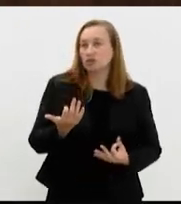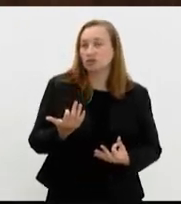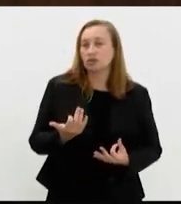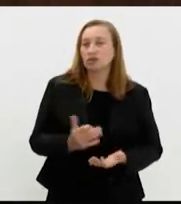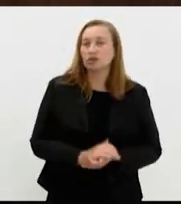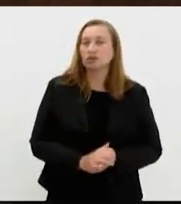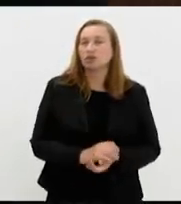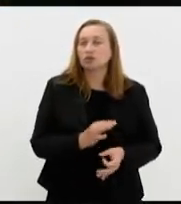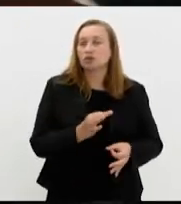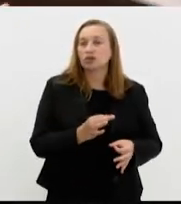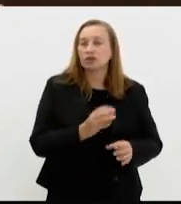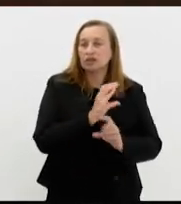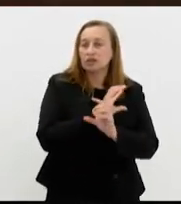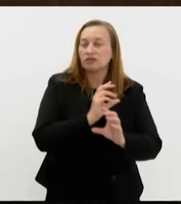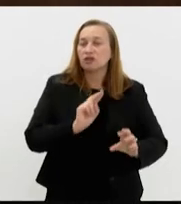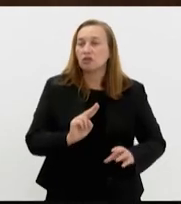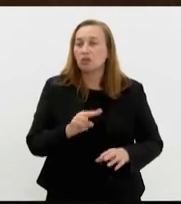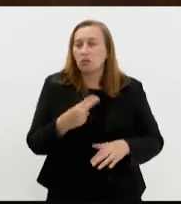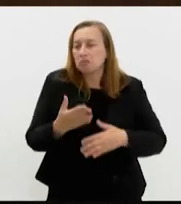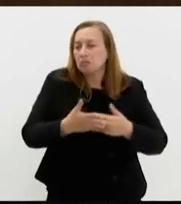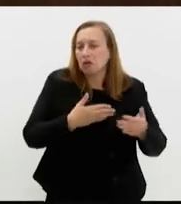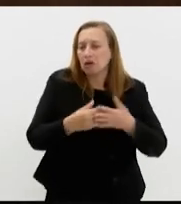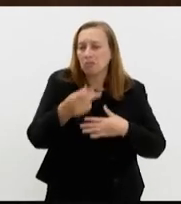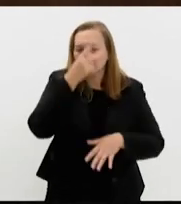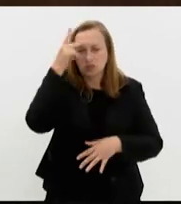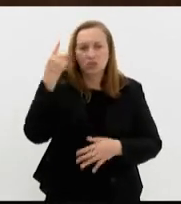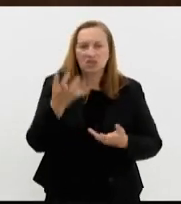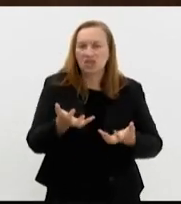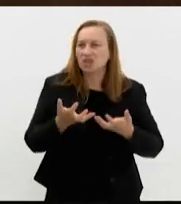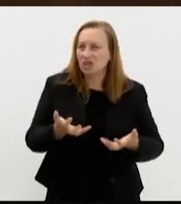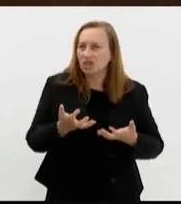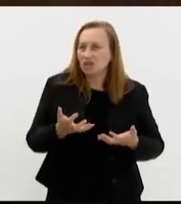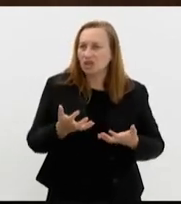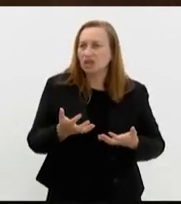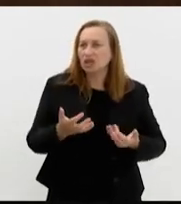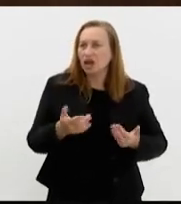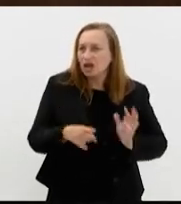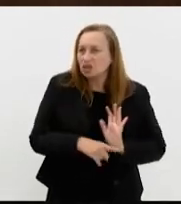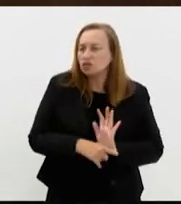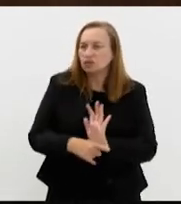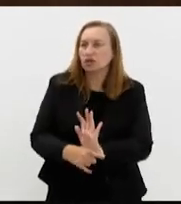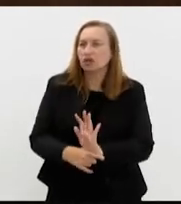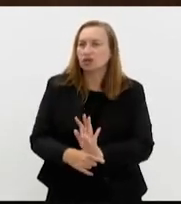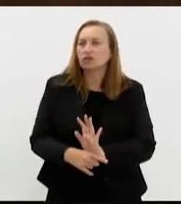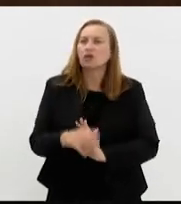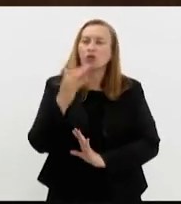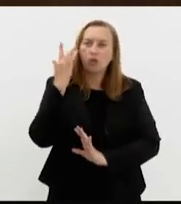ou qualquer pessoa que queira auxiliar,